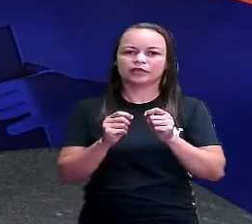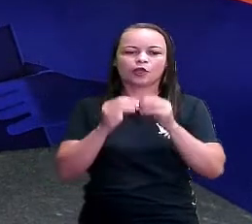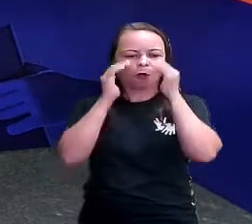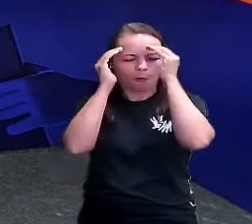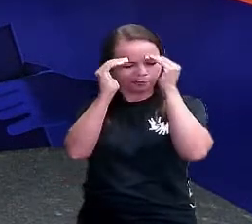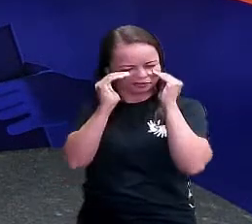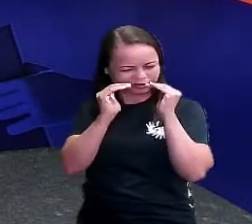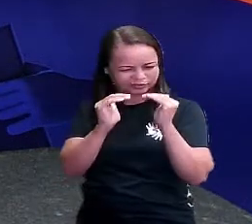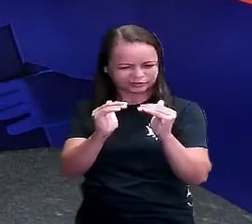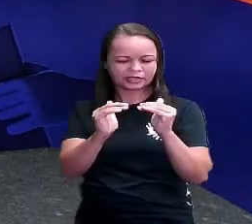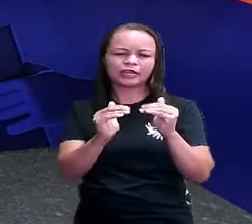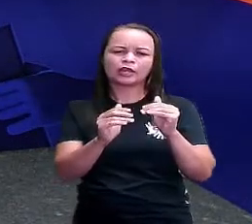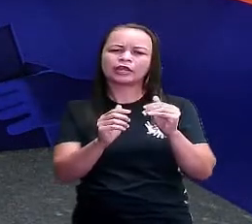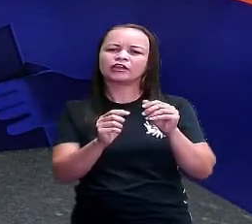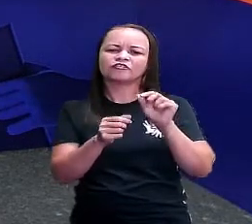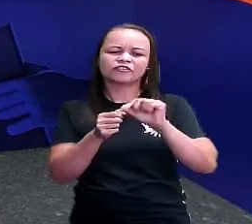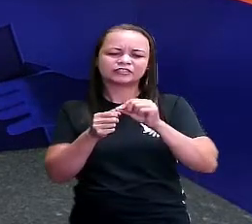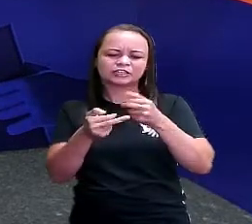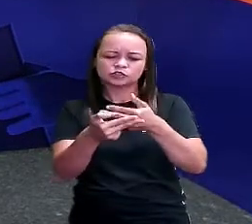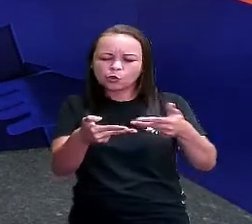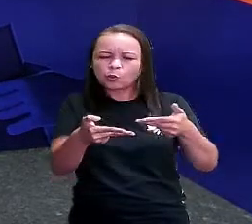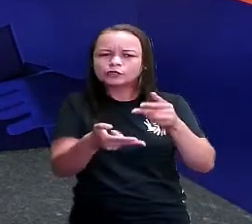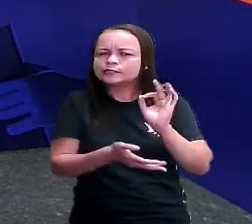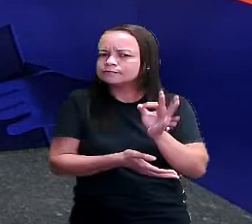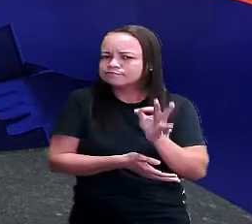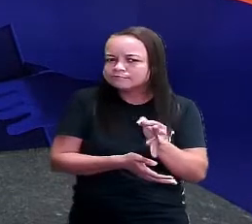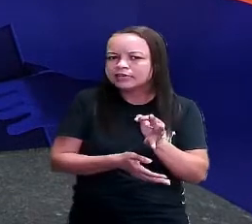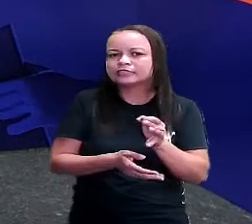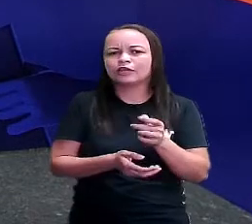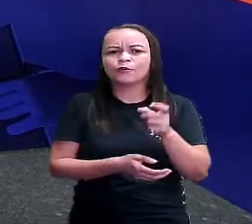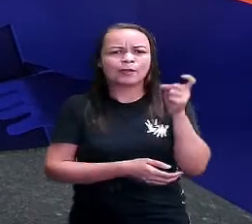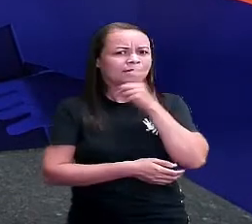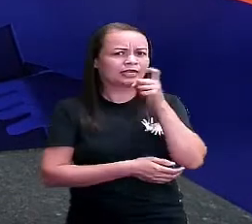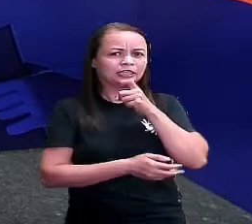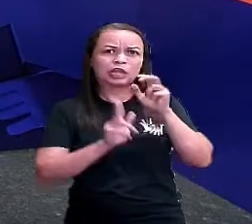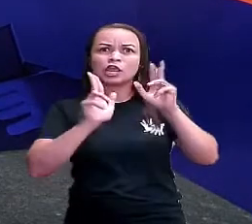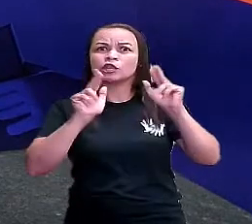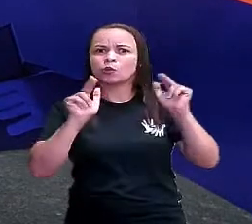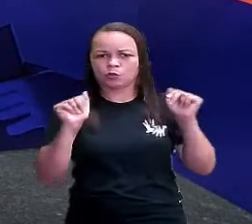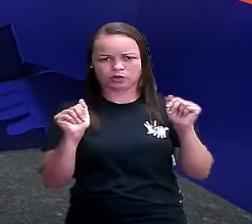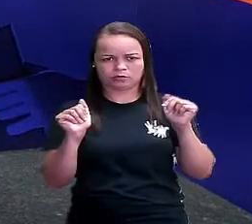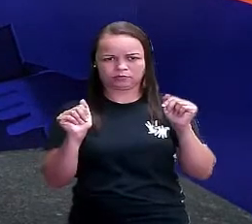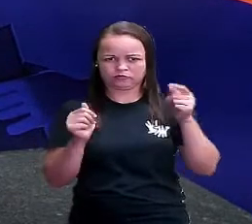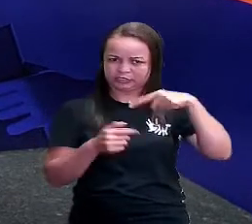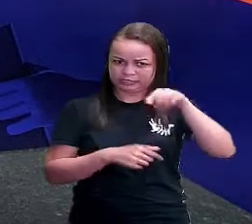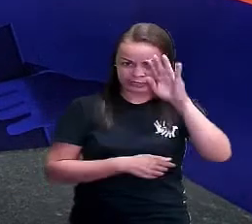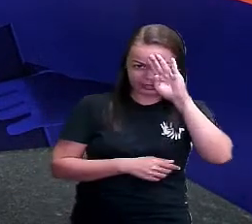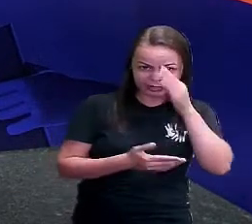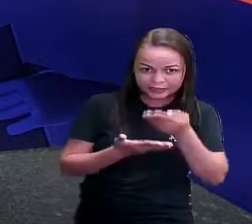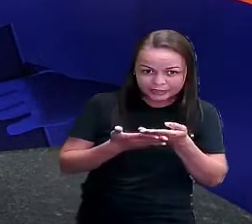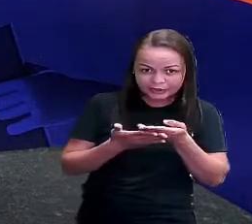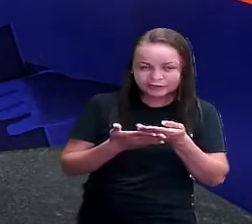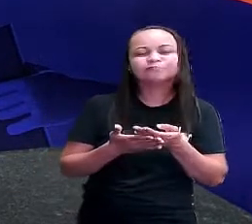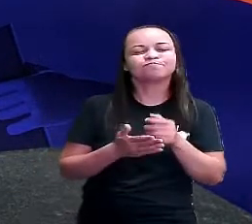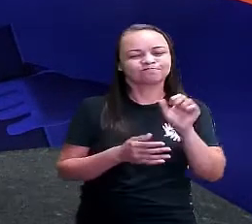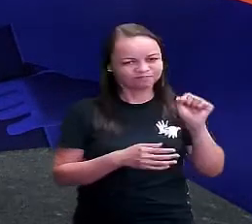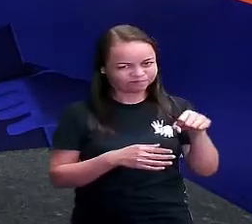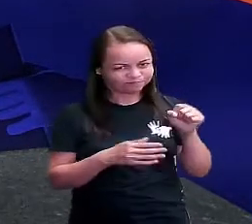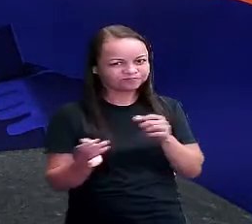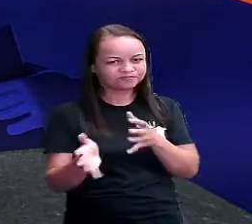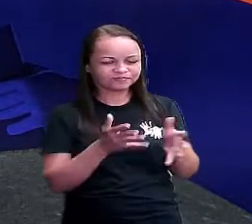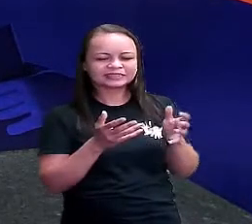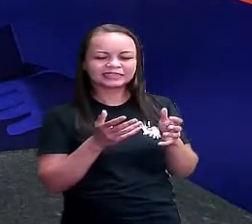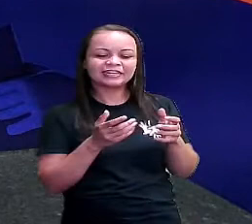iria fazer tudo certinho e que não iria mais mentir. Acredita? Eu acredito no Pinóquio. E assim eles